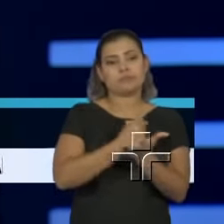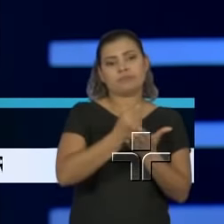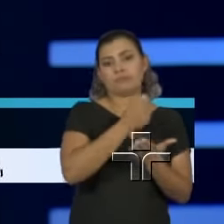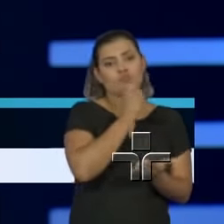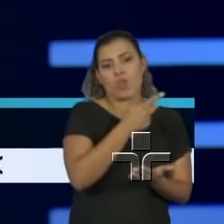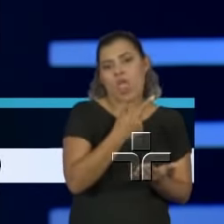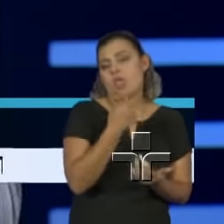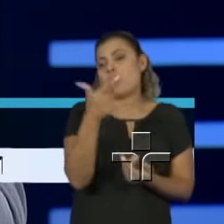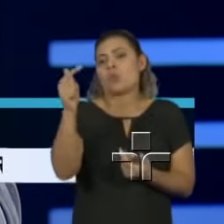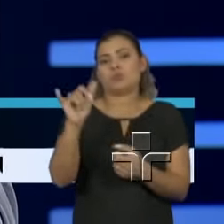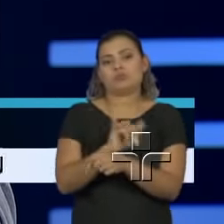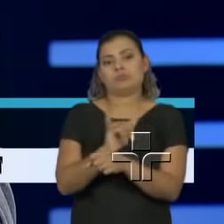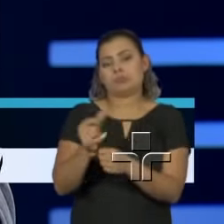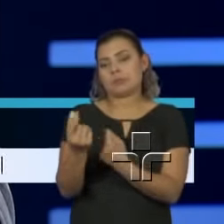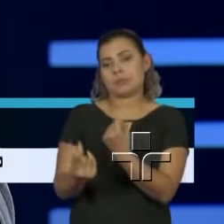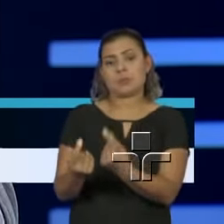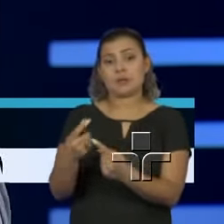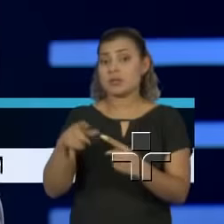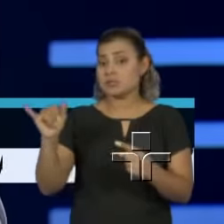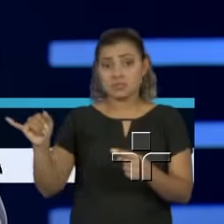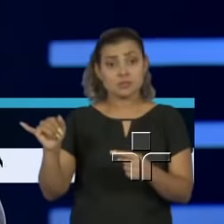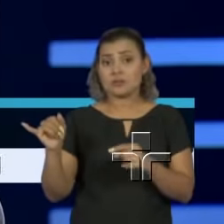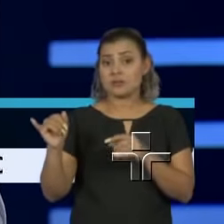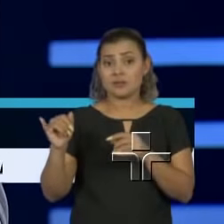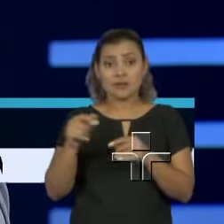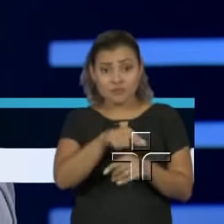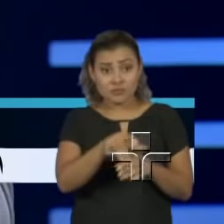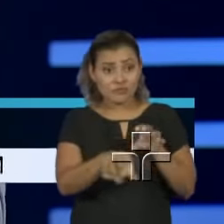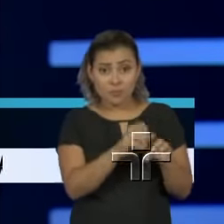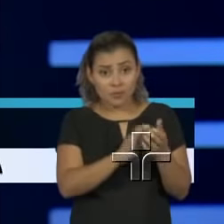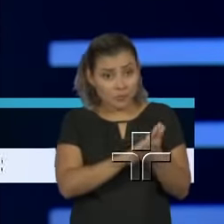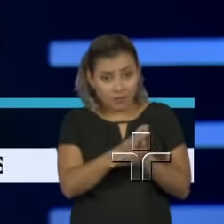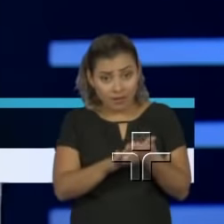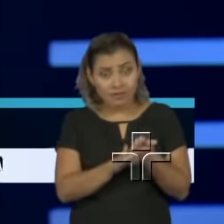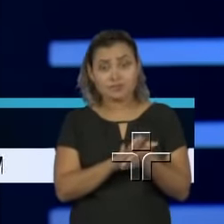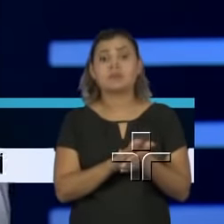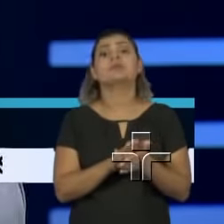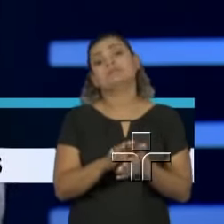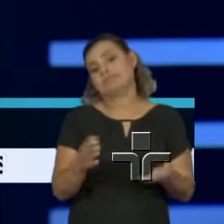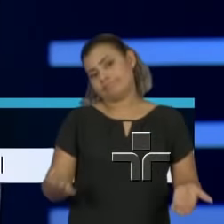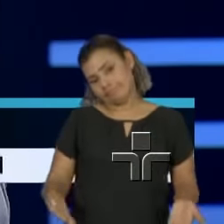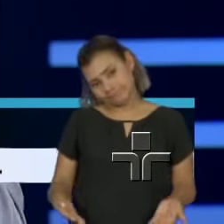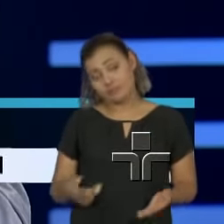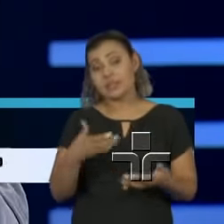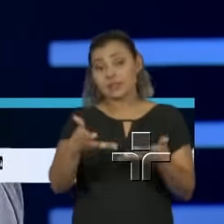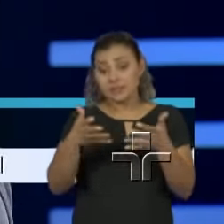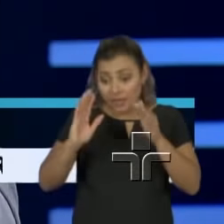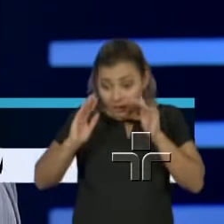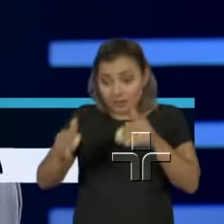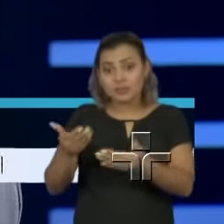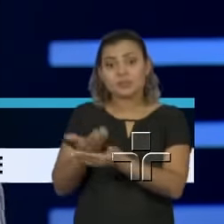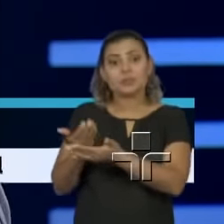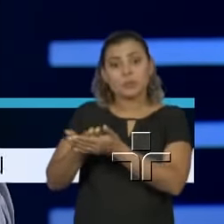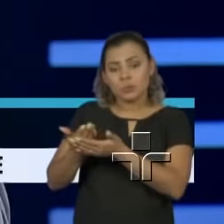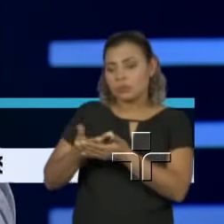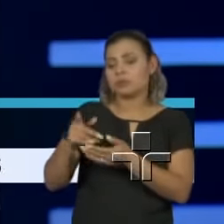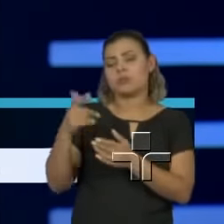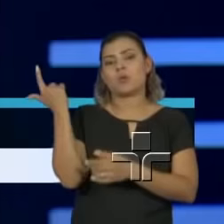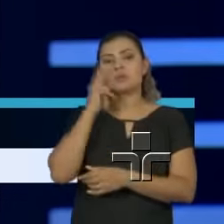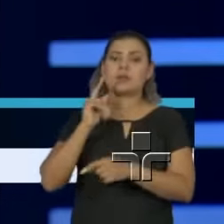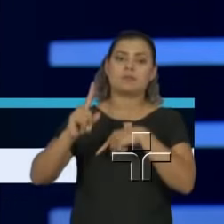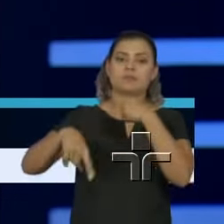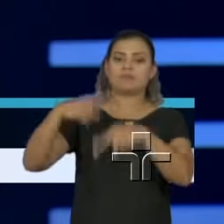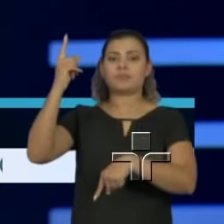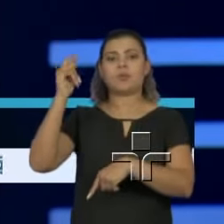subsistência. E se você não tem o conhecimento, vai ficar mais difícil. E se você puder acessar esse conhecimento específico, você vai ter mais chances,